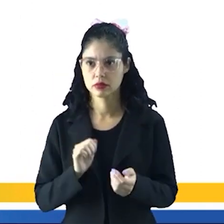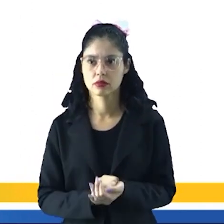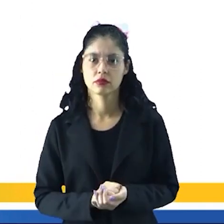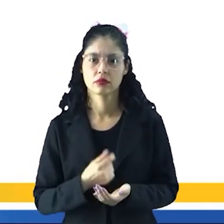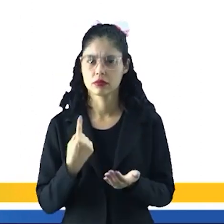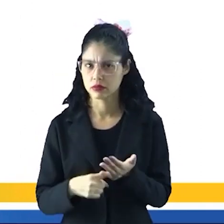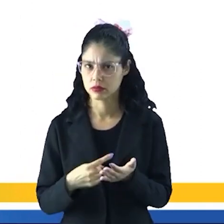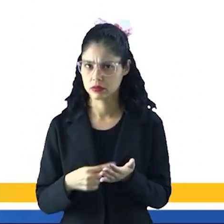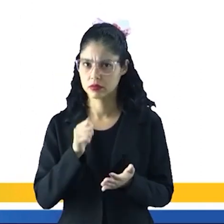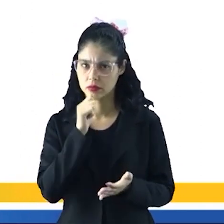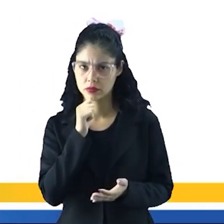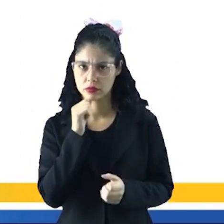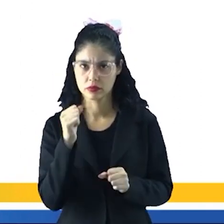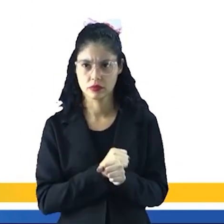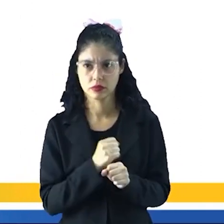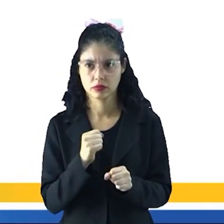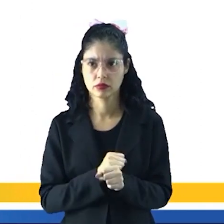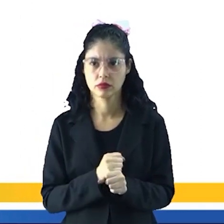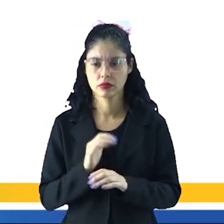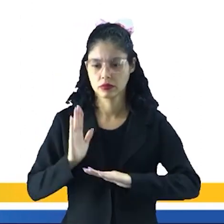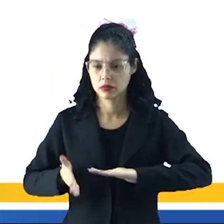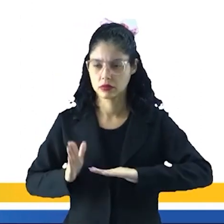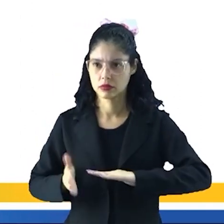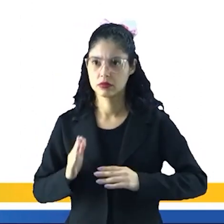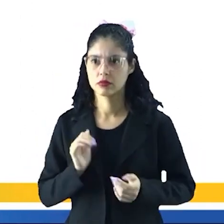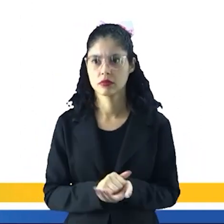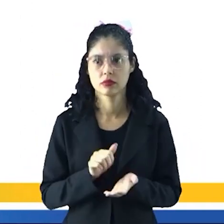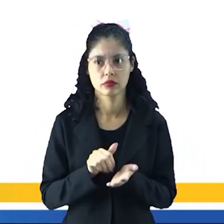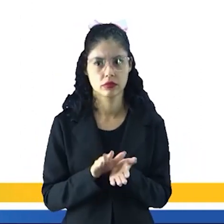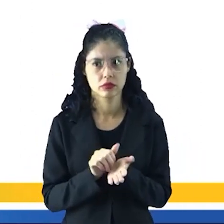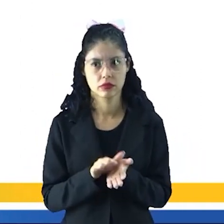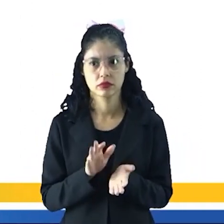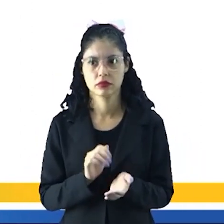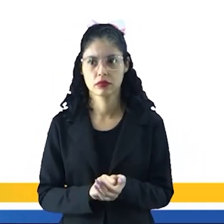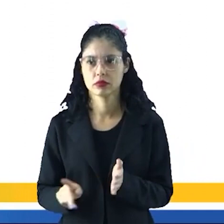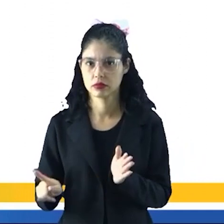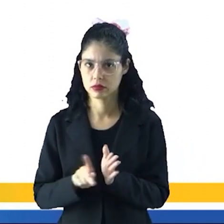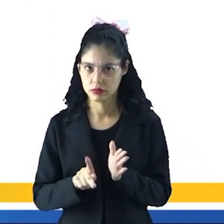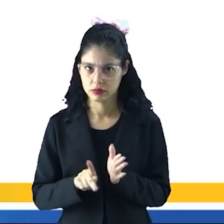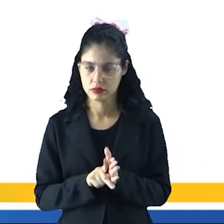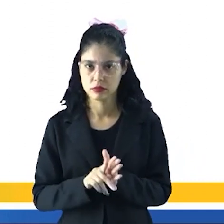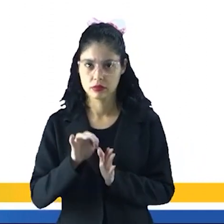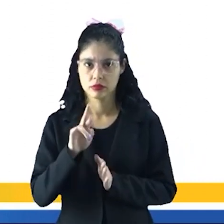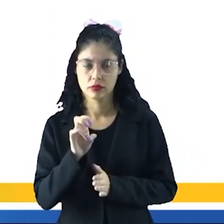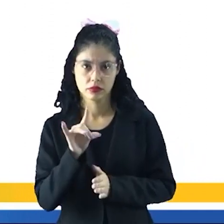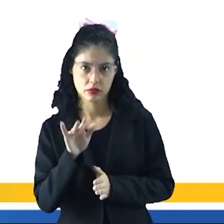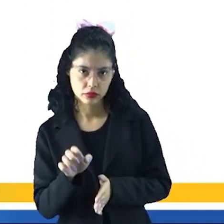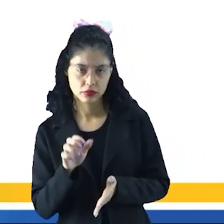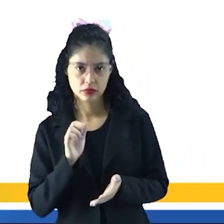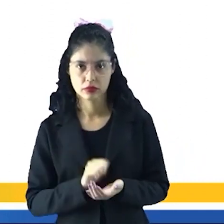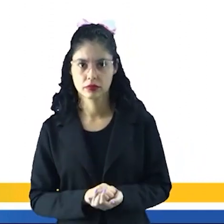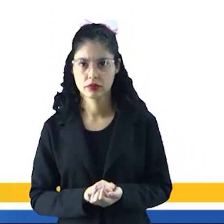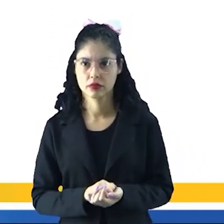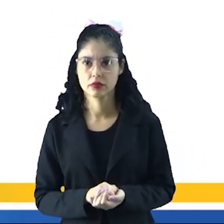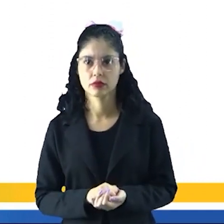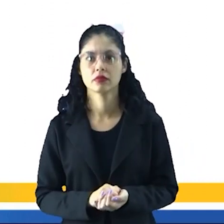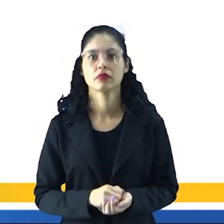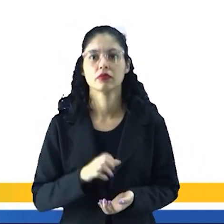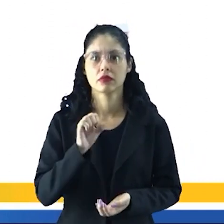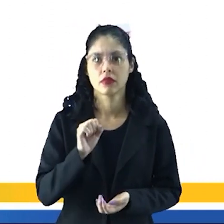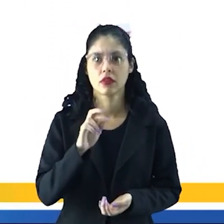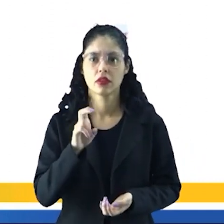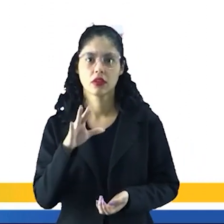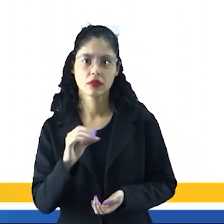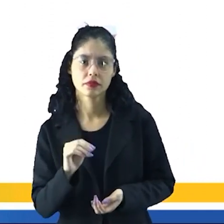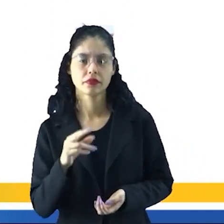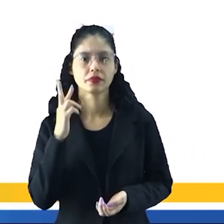que marca a obra de arte contemporânea, o que elimina suas características próprias, inerentes, que rondam o senso comum.